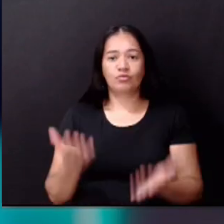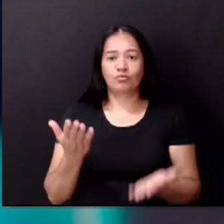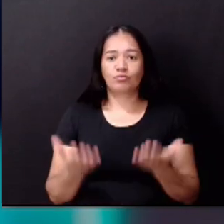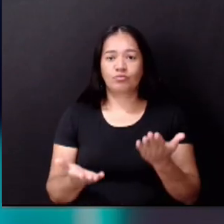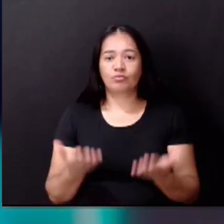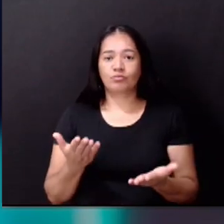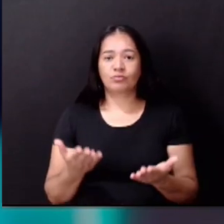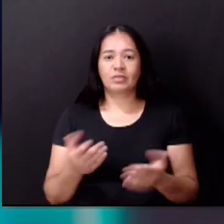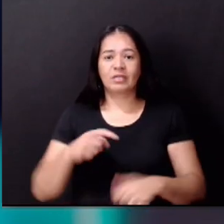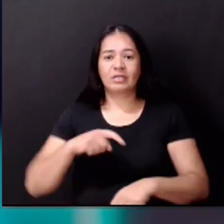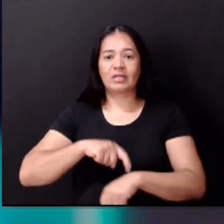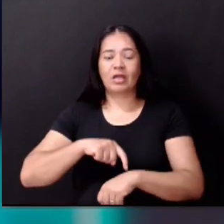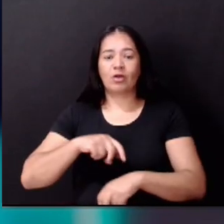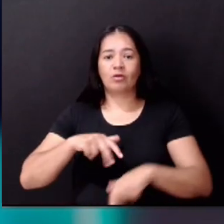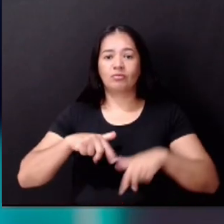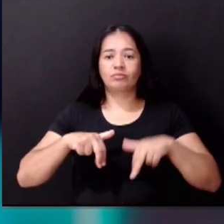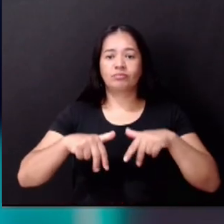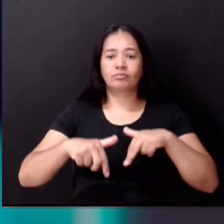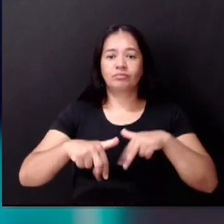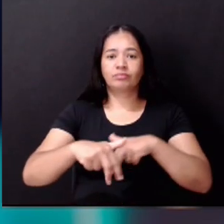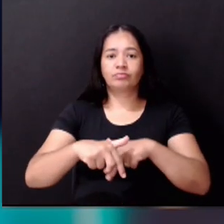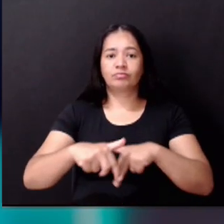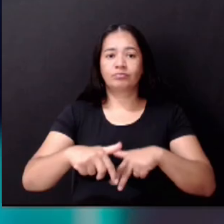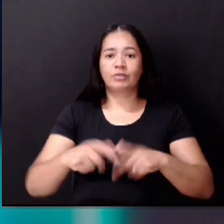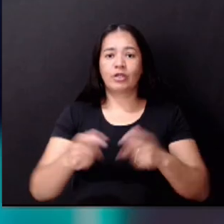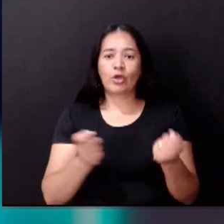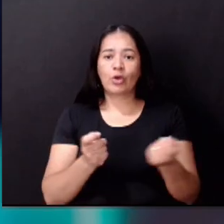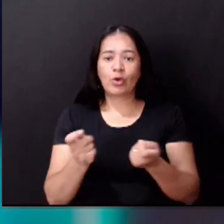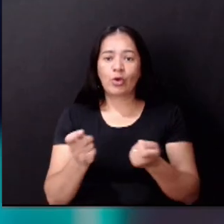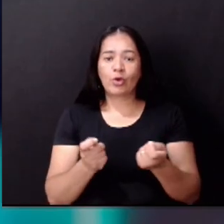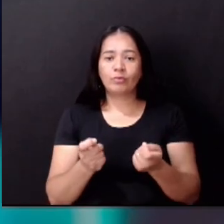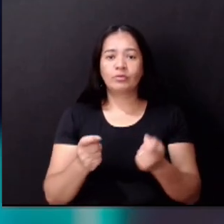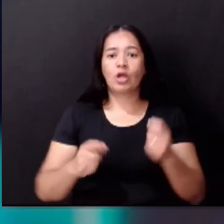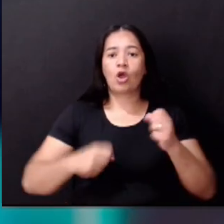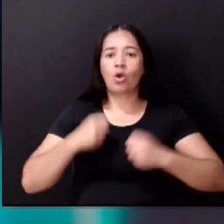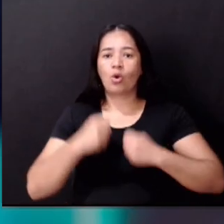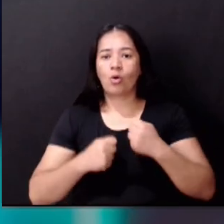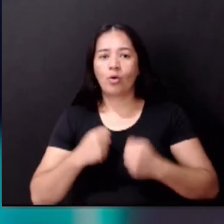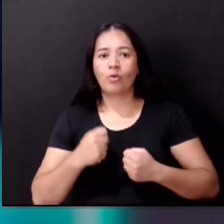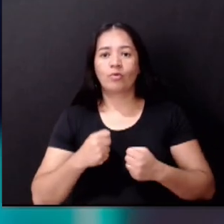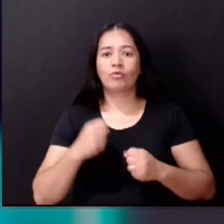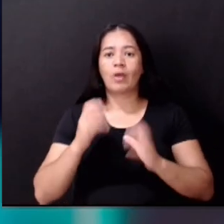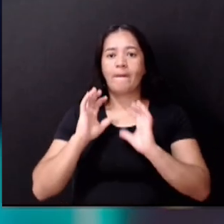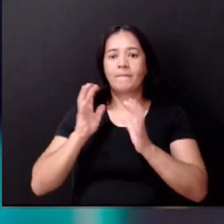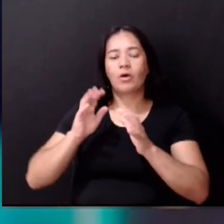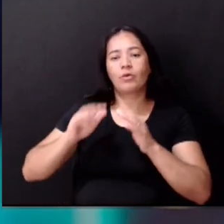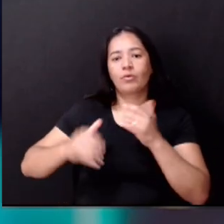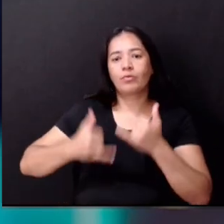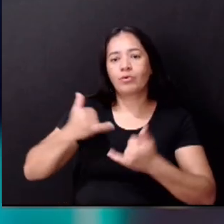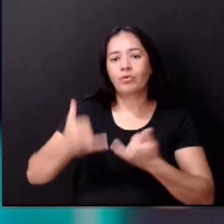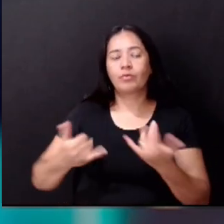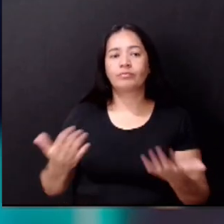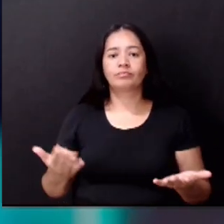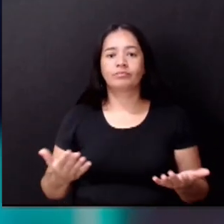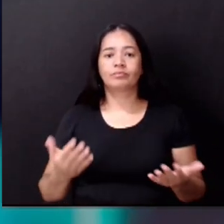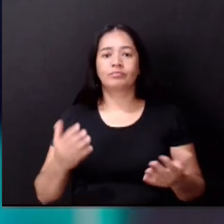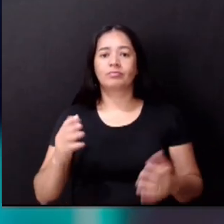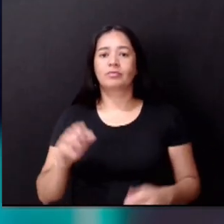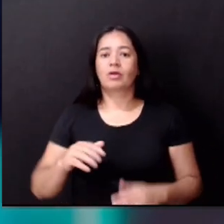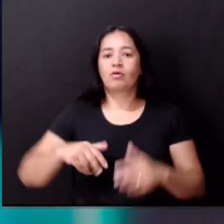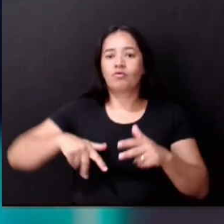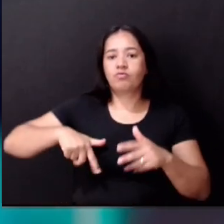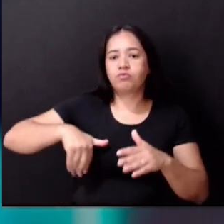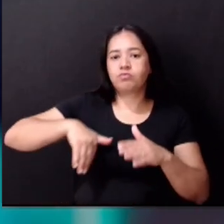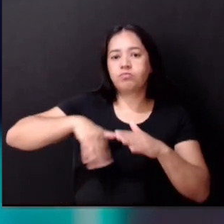coordenar movimentos amplos. Correr, jogar bola com os pés, com as